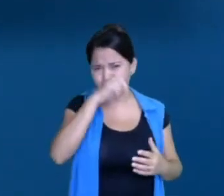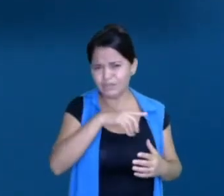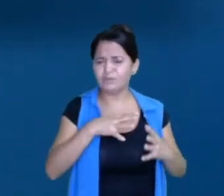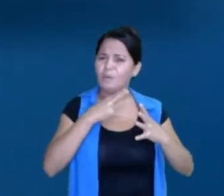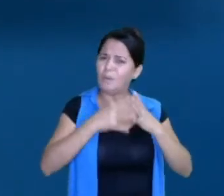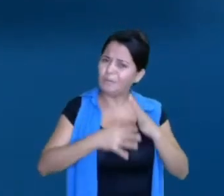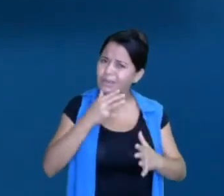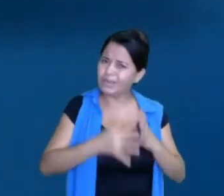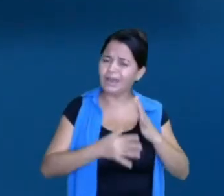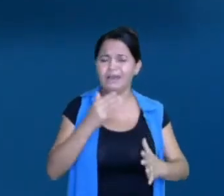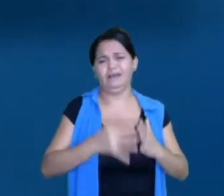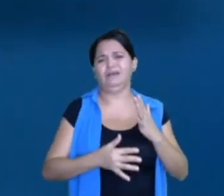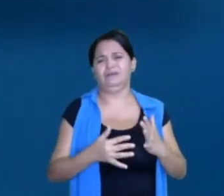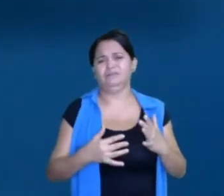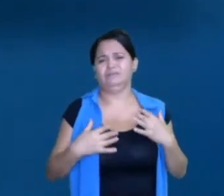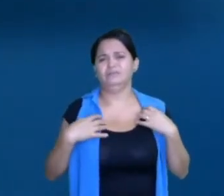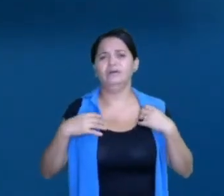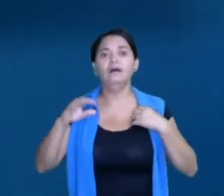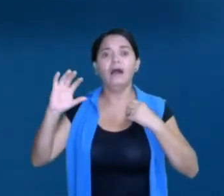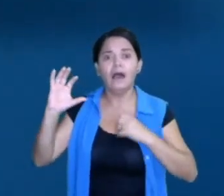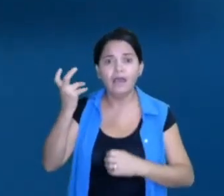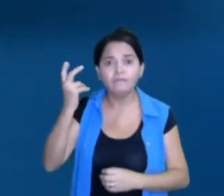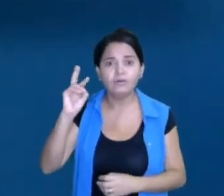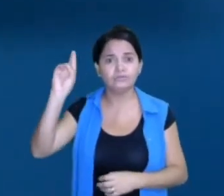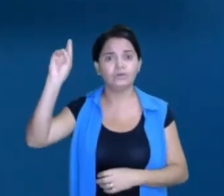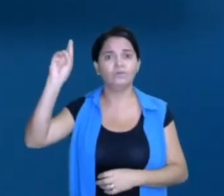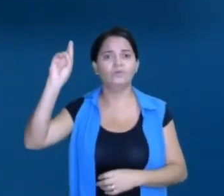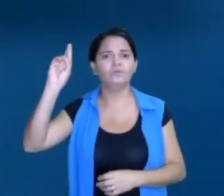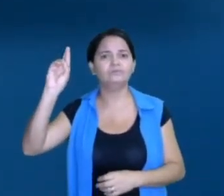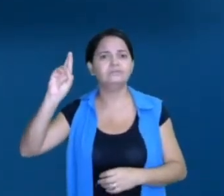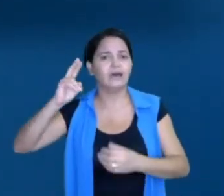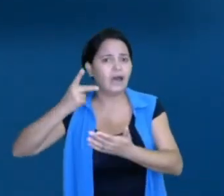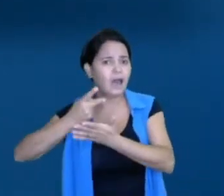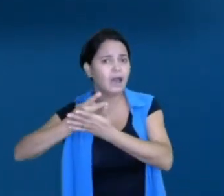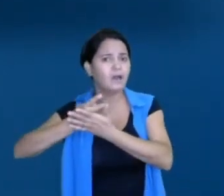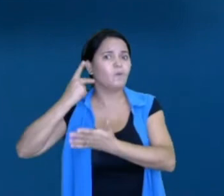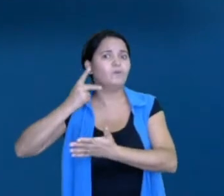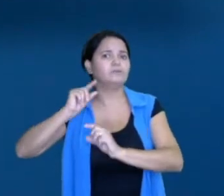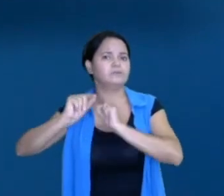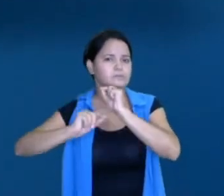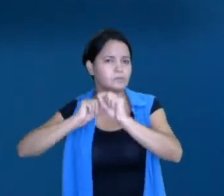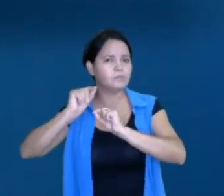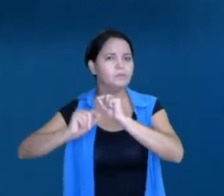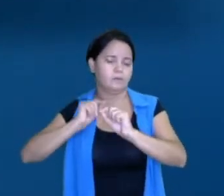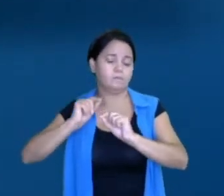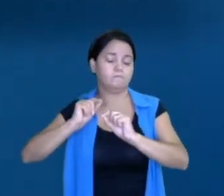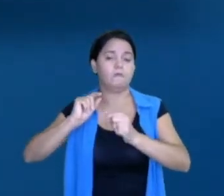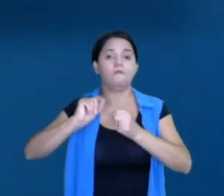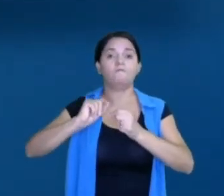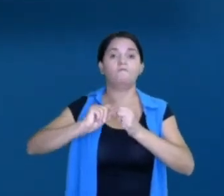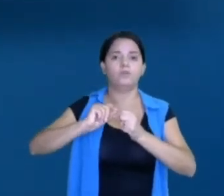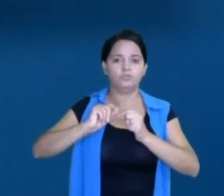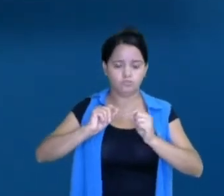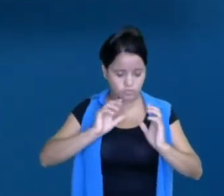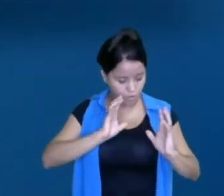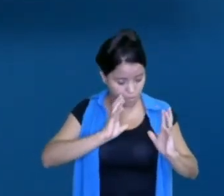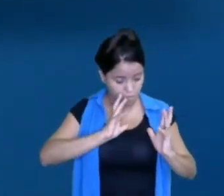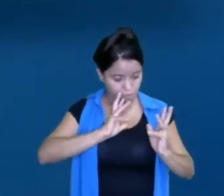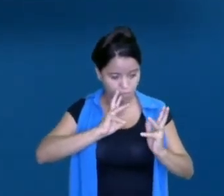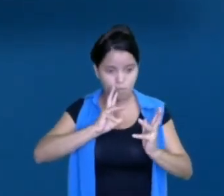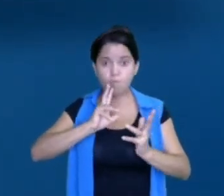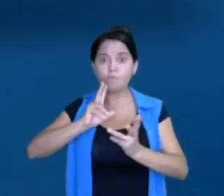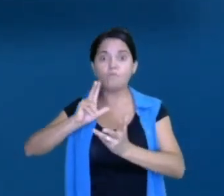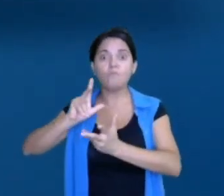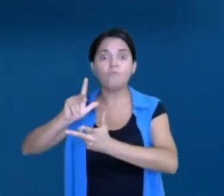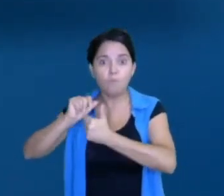situação? Sim. A Revolução Russa, ela aconteceu e fez com que o mundo